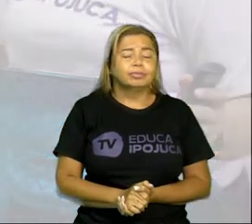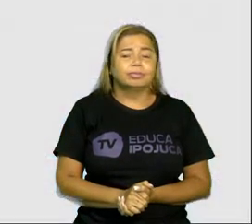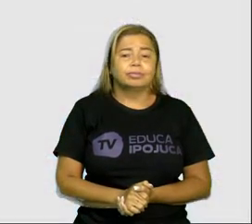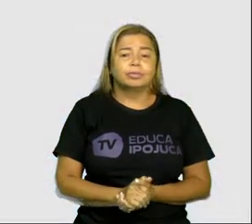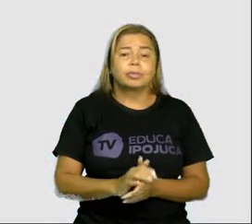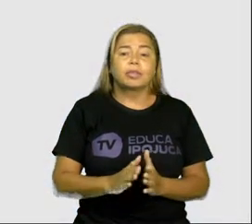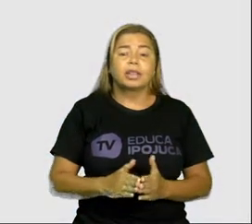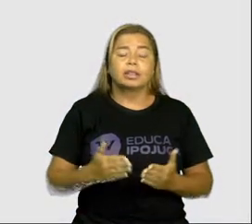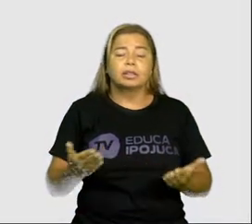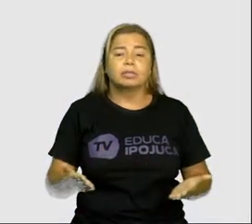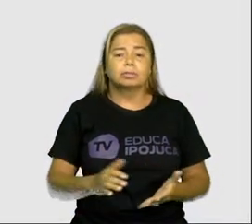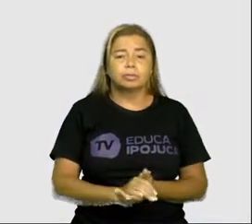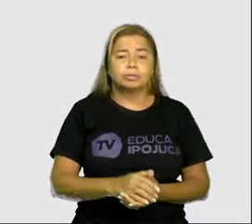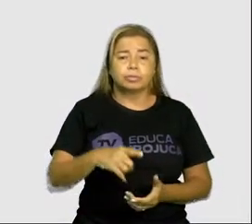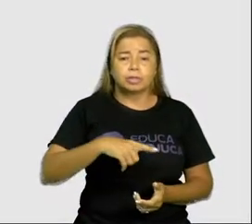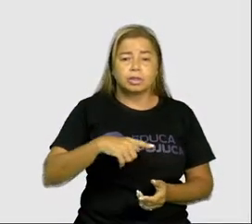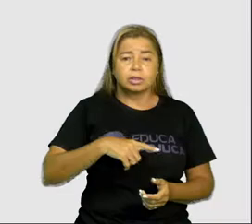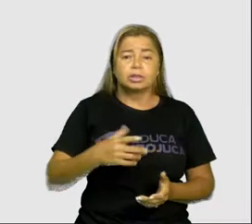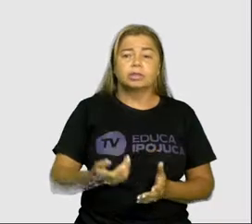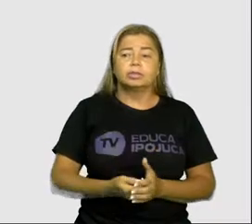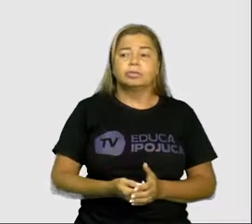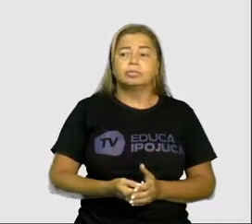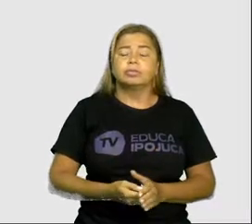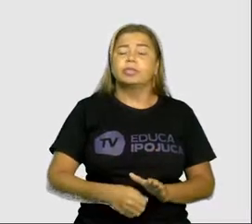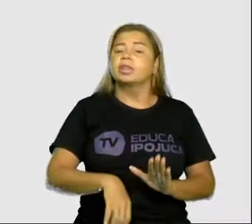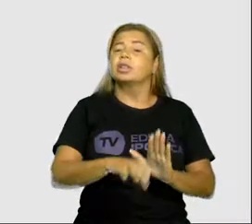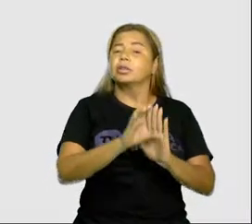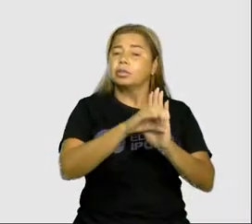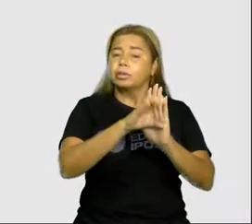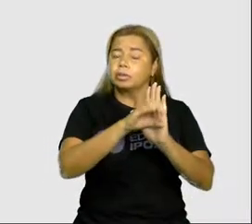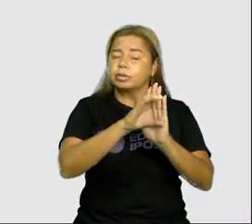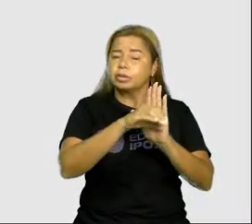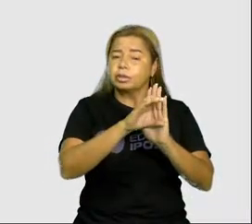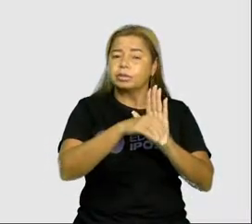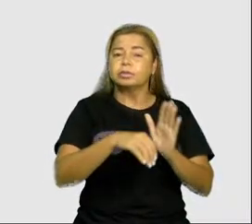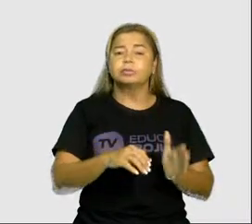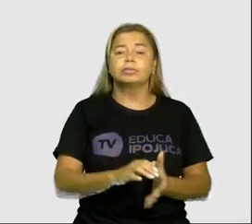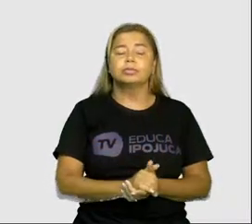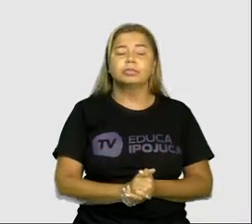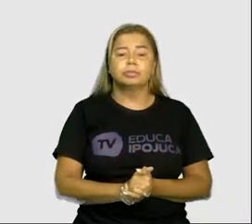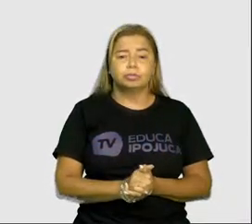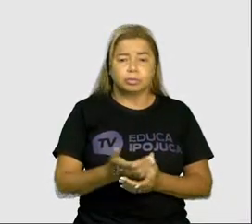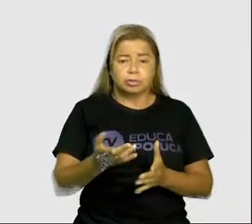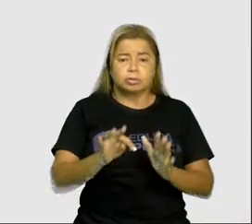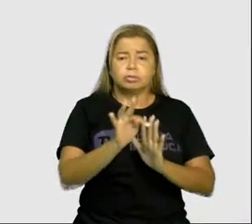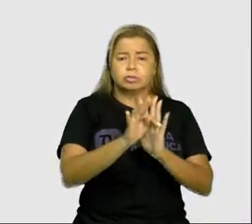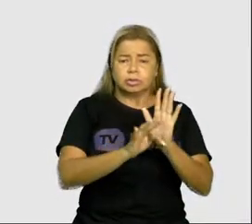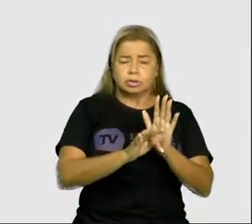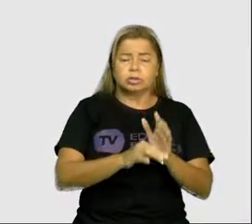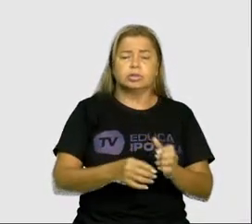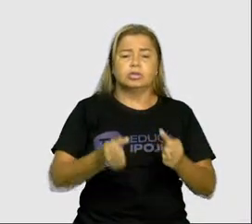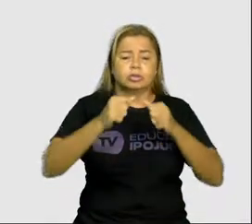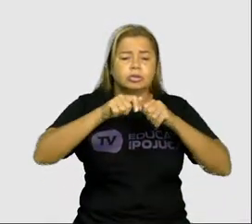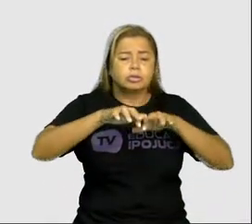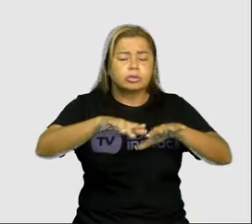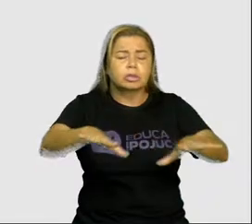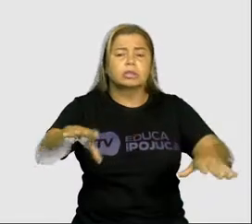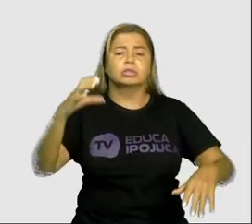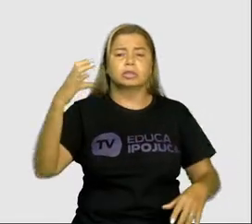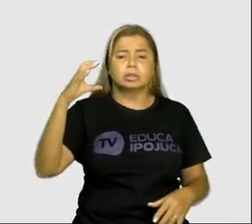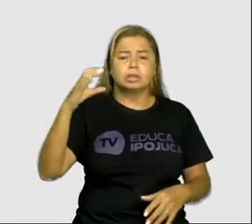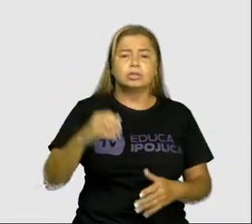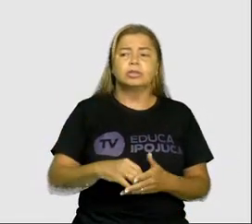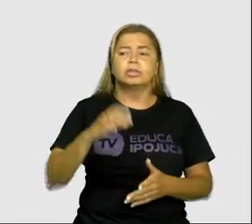Nós temos aí o conteúdo, que a gente já viu, né, sobre o conteúdo do texto de divulgação científica, que é o resultado